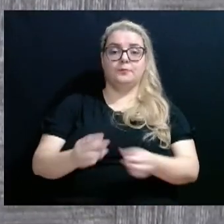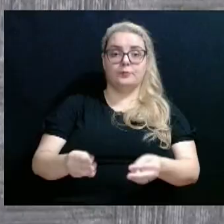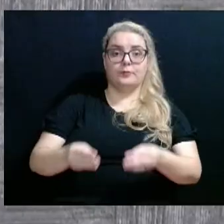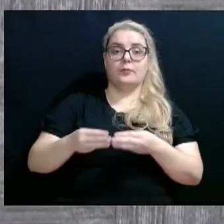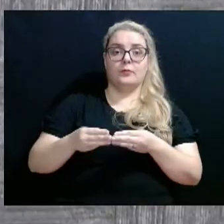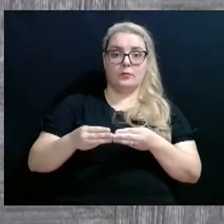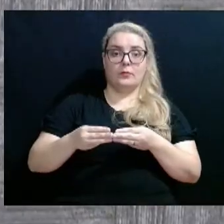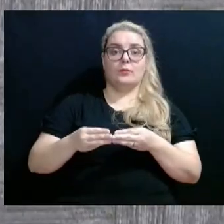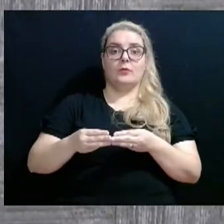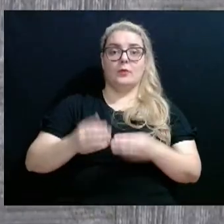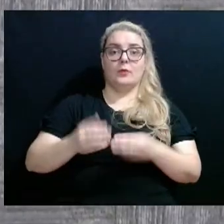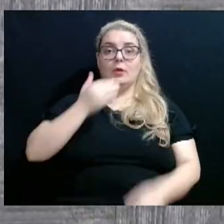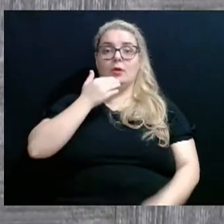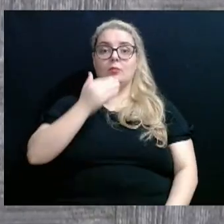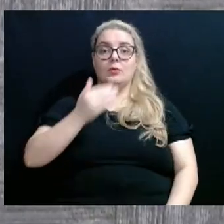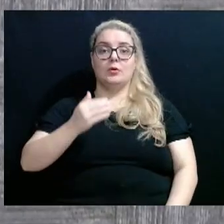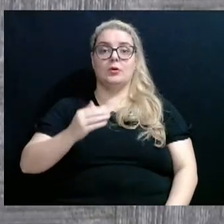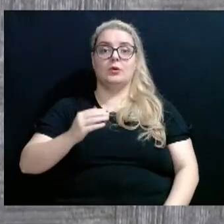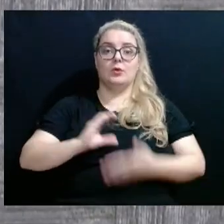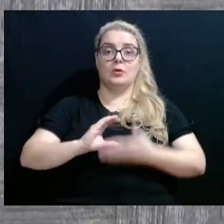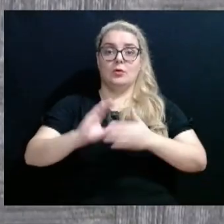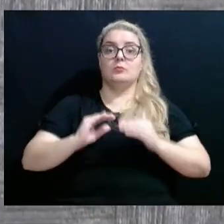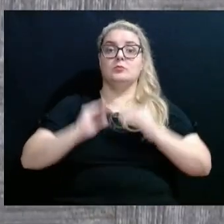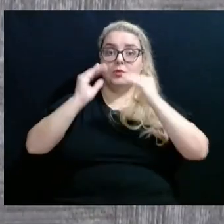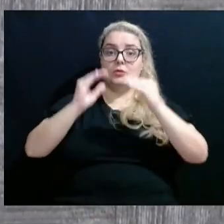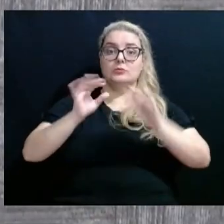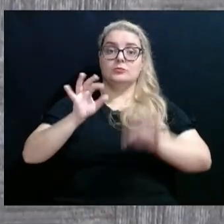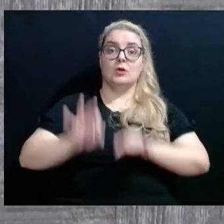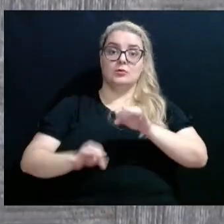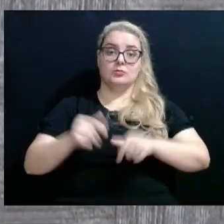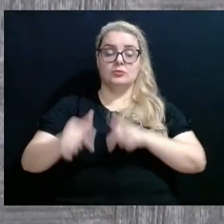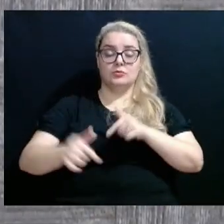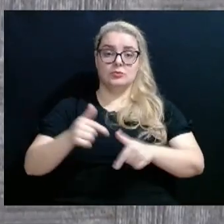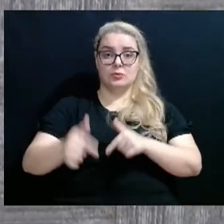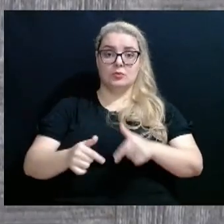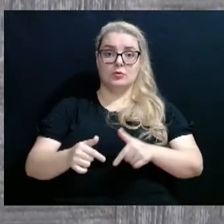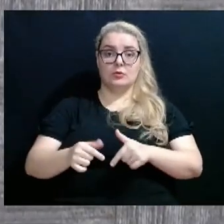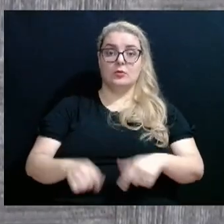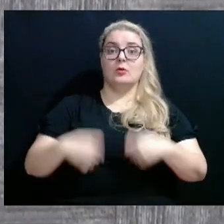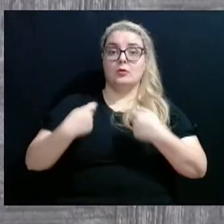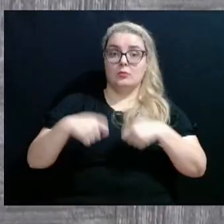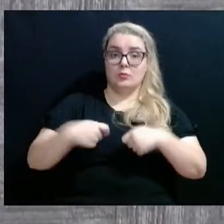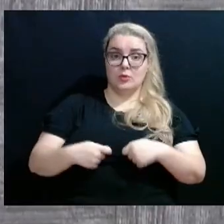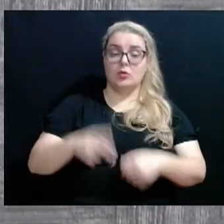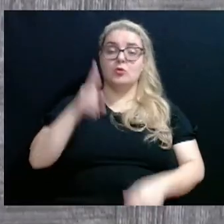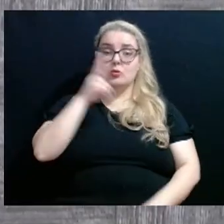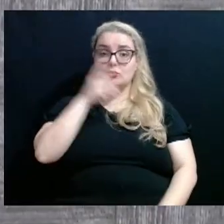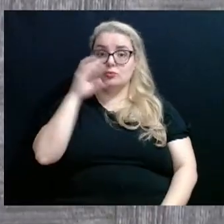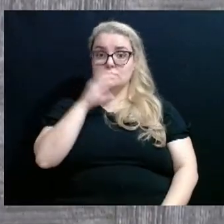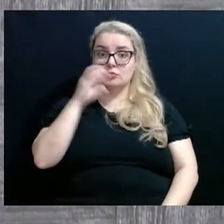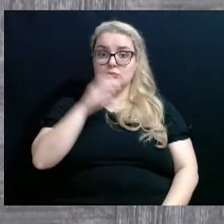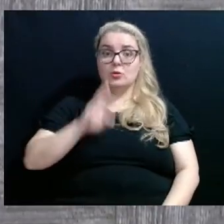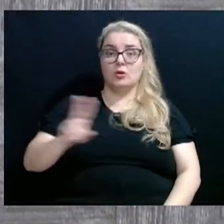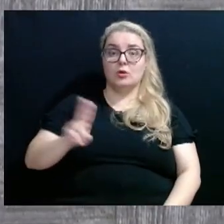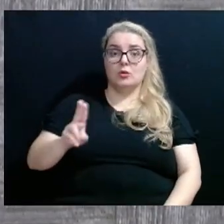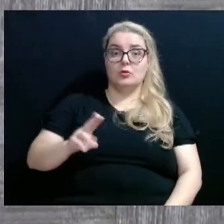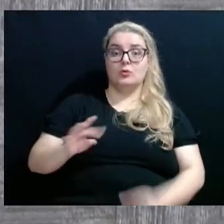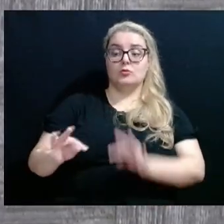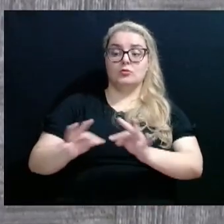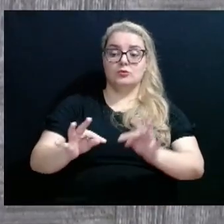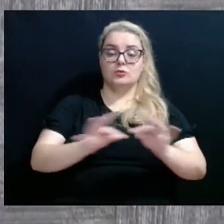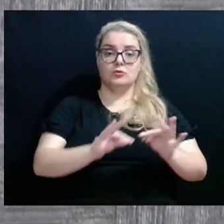ao Conselho Superior da Justiça do Trabalho pela necessidade urgente de nomeação dos técnicos e